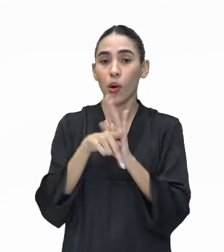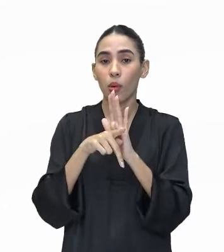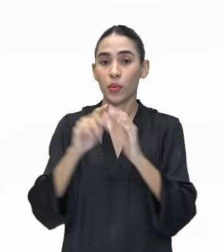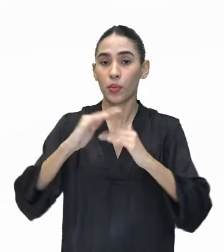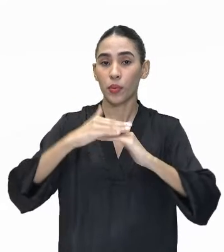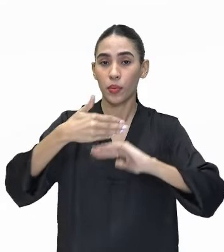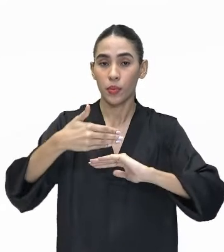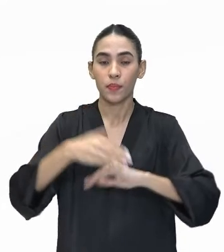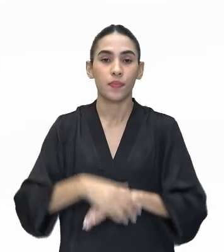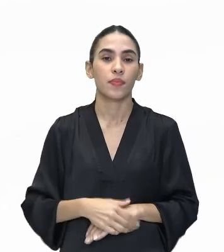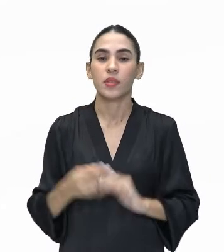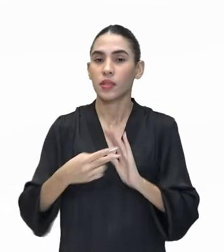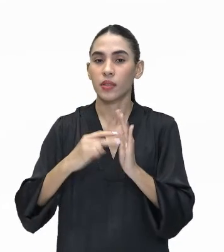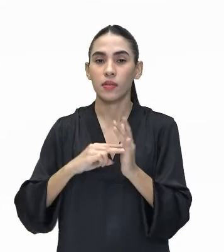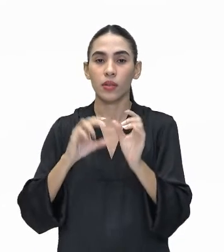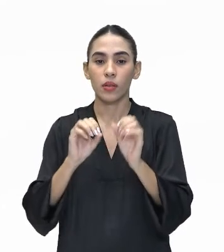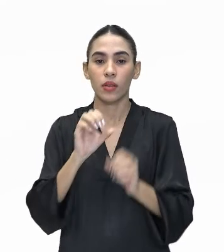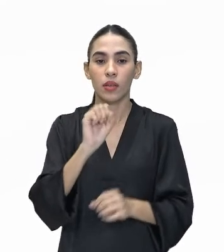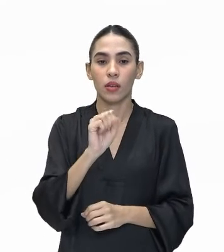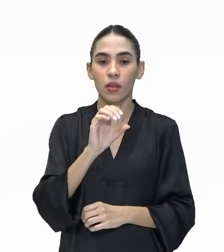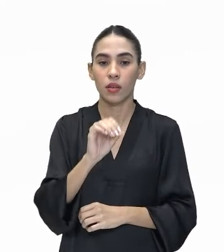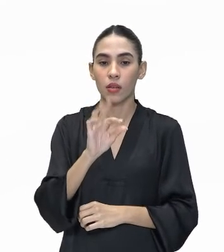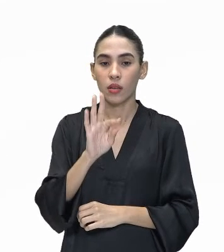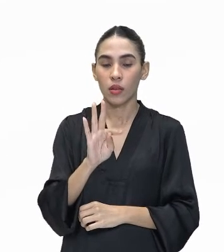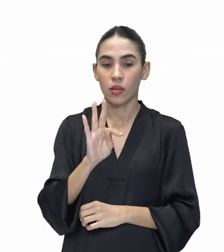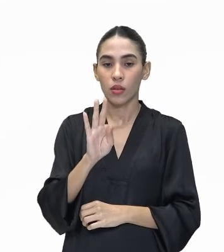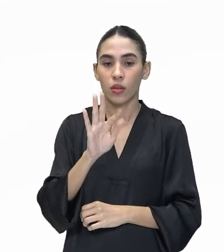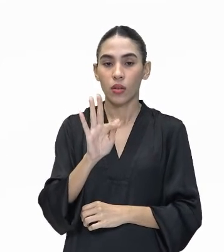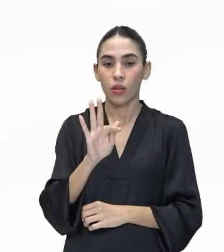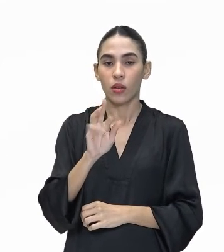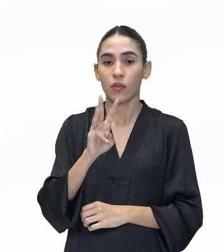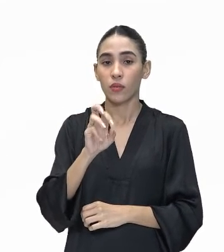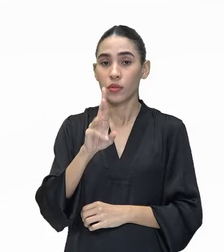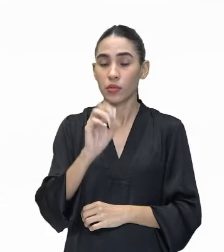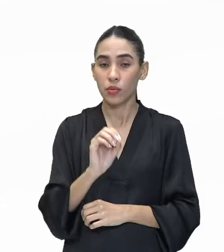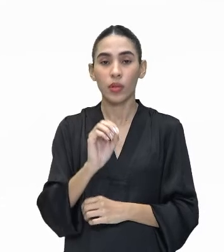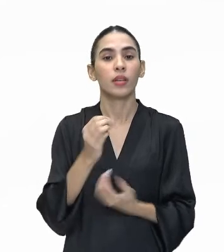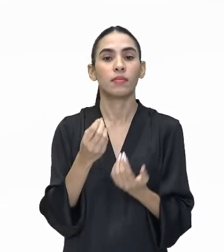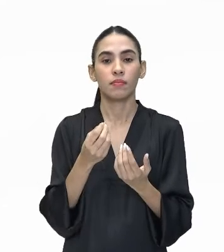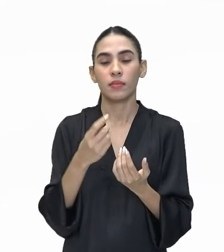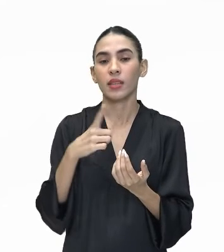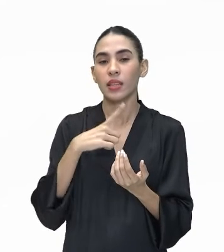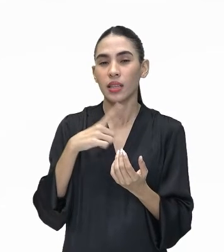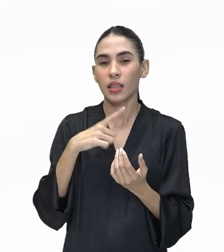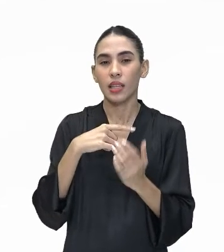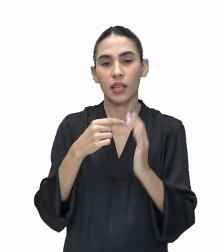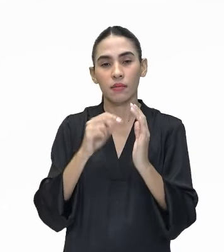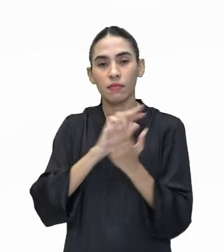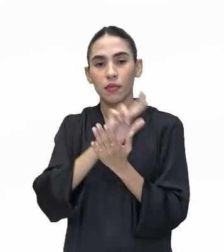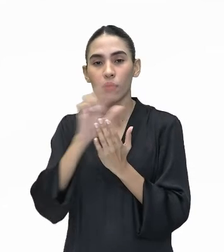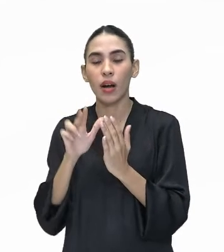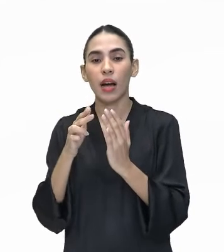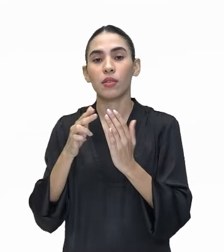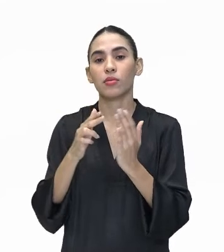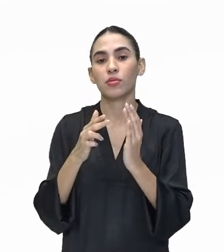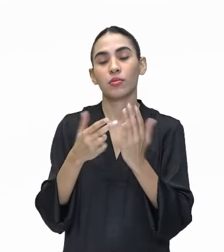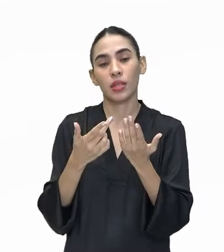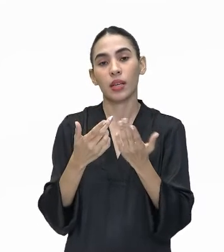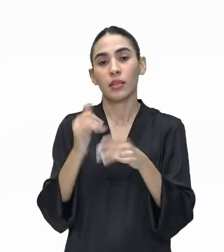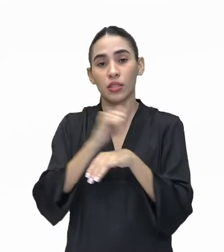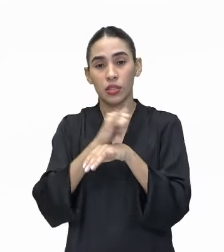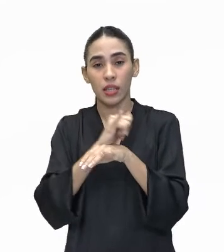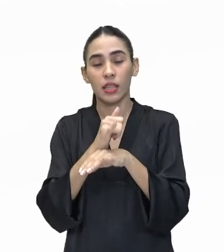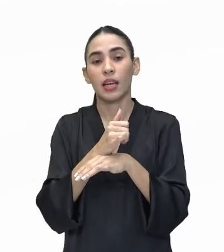Ou seja, um software é todo o programa presente nos diversos dispositivos. Por exemplo,